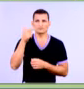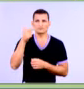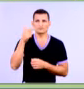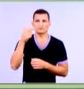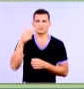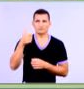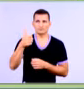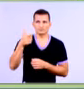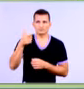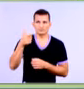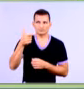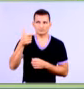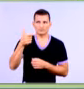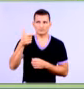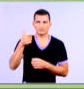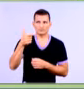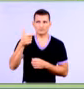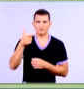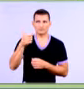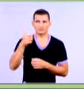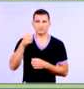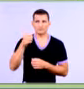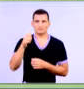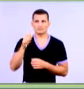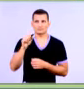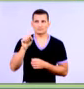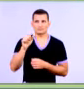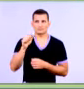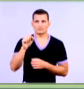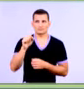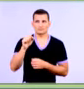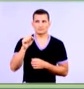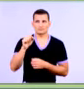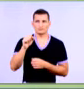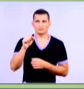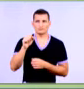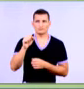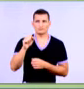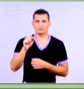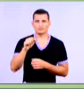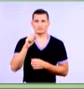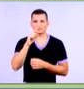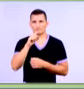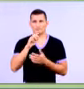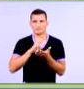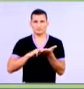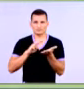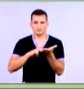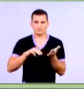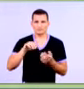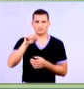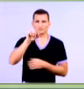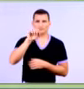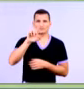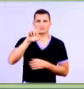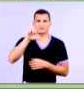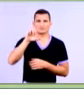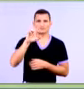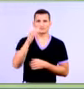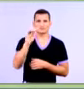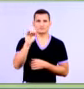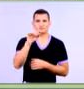menor elemento entra na gaveta 2. O quarto menor elemento, então esse método da seleção consiste do